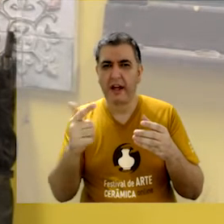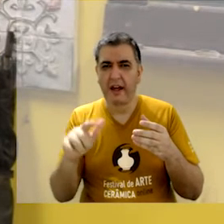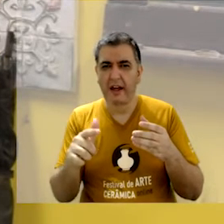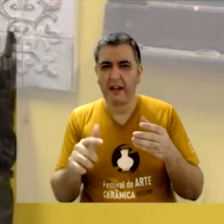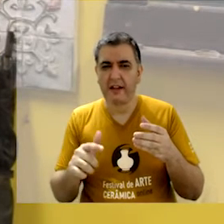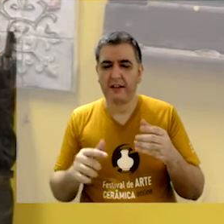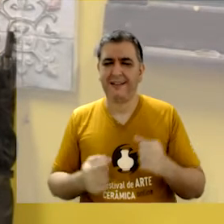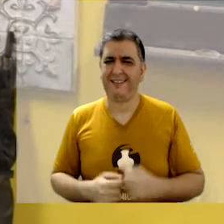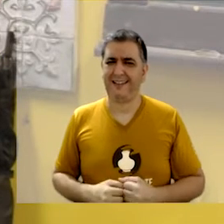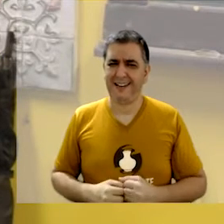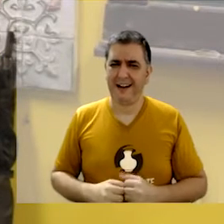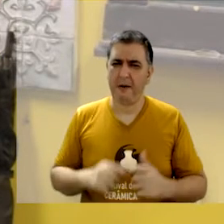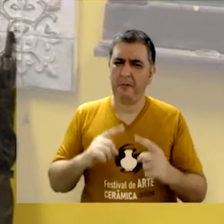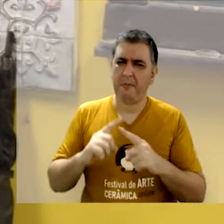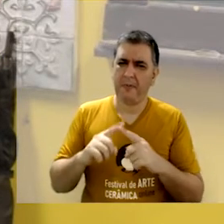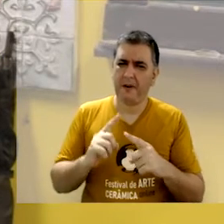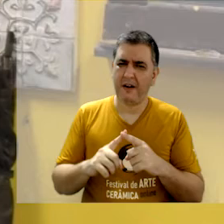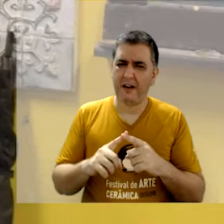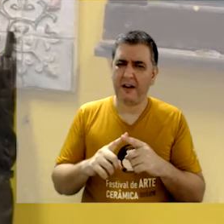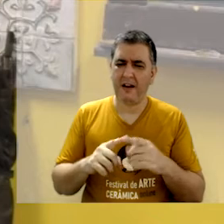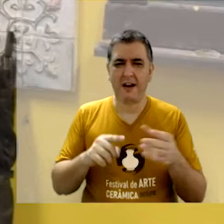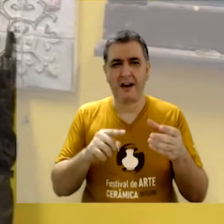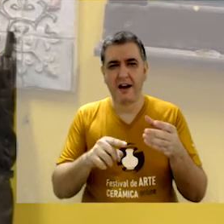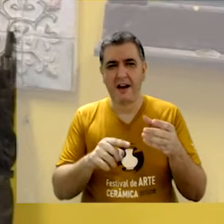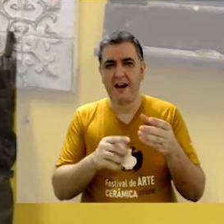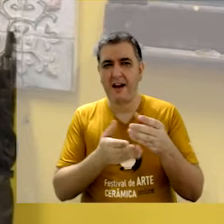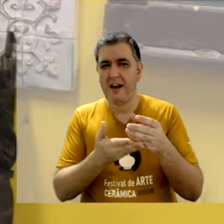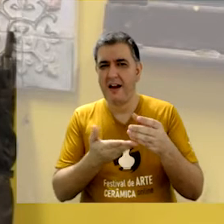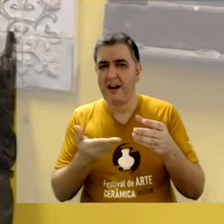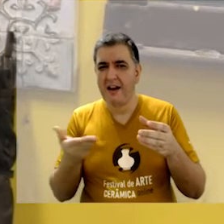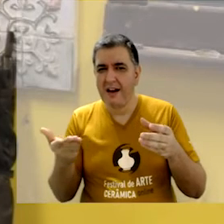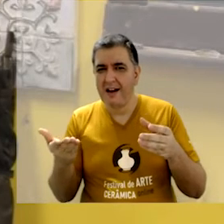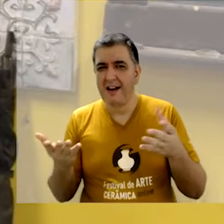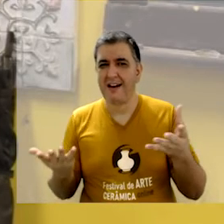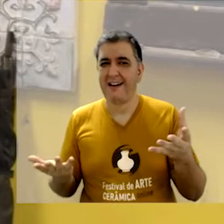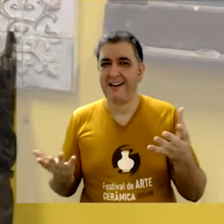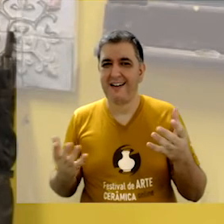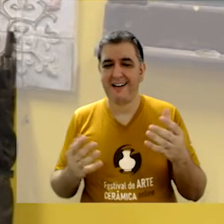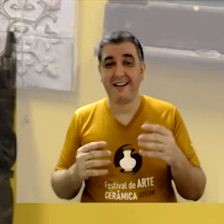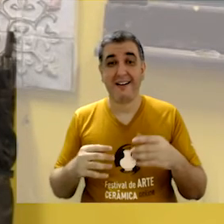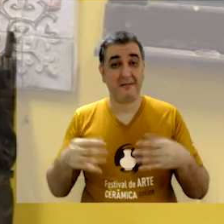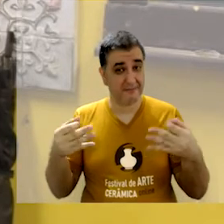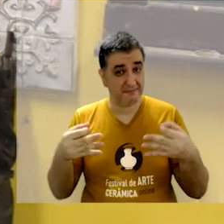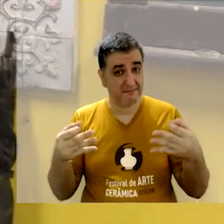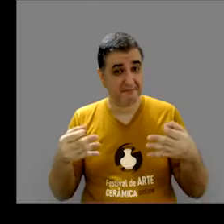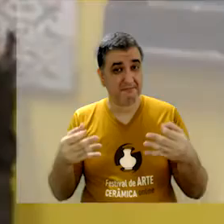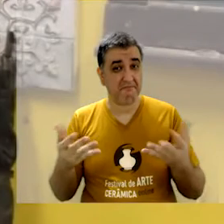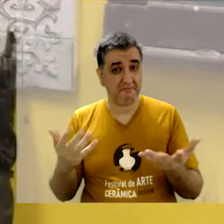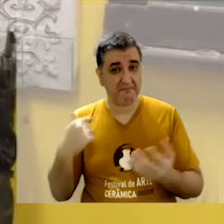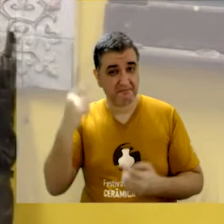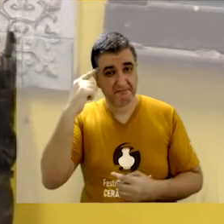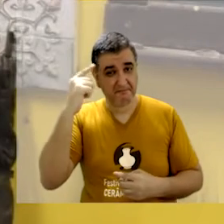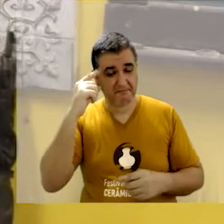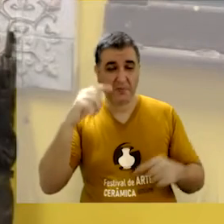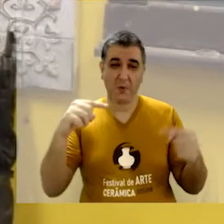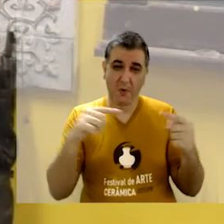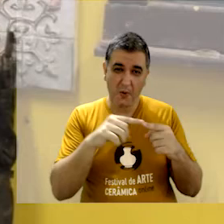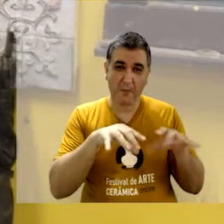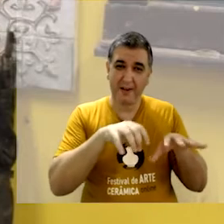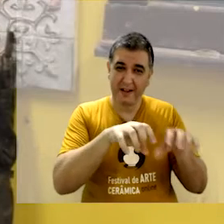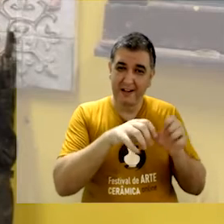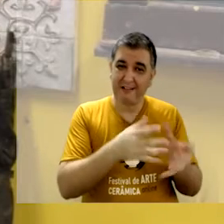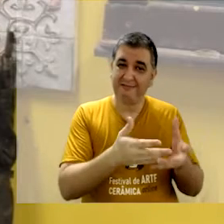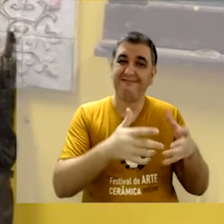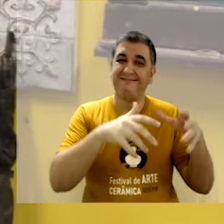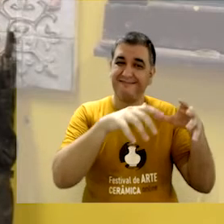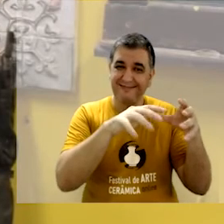não está poroso. Mas por que não aproveita e faz um tijolo que não precisa de reboco, né? Então, acho